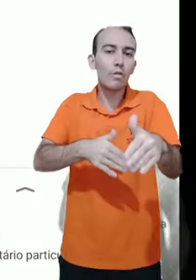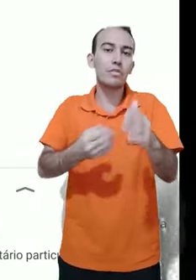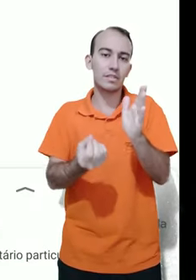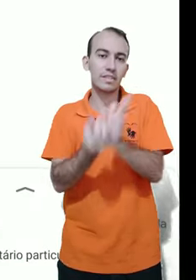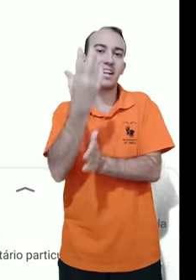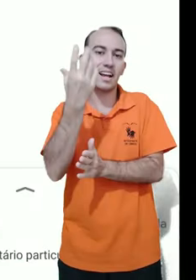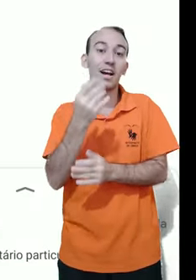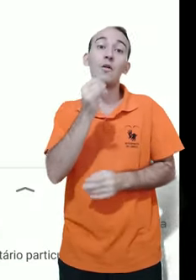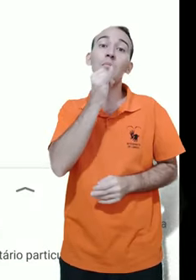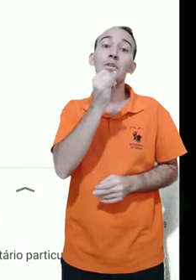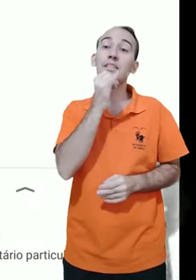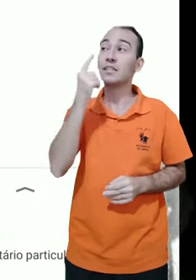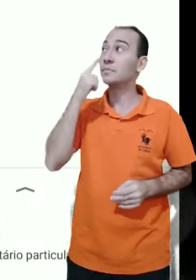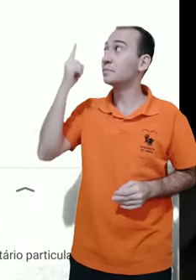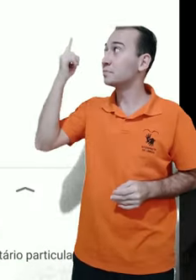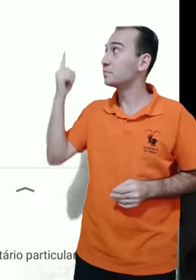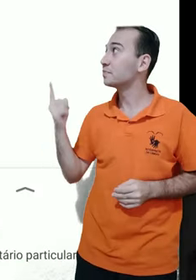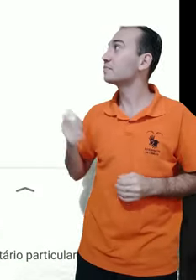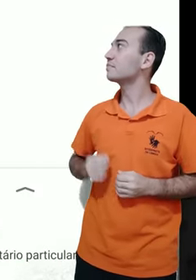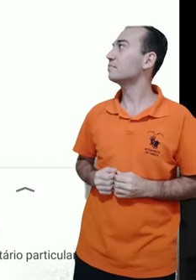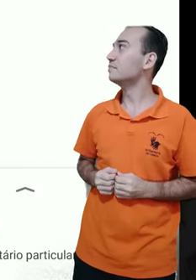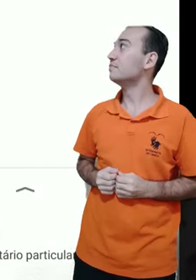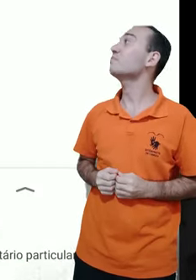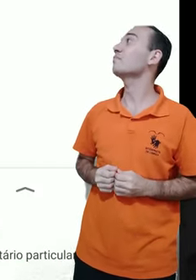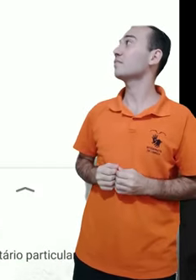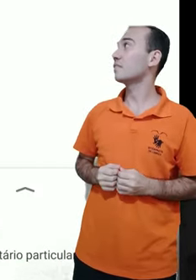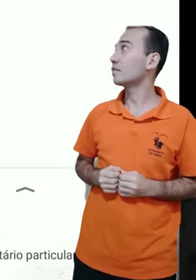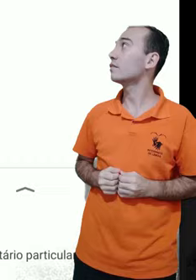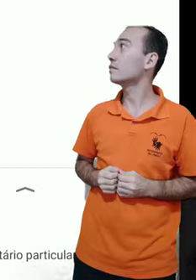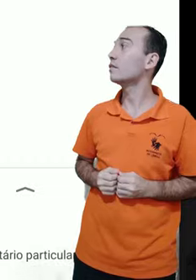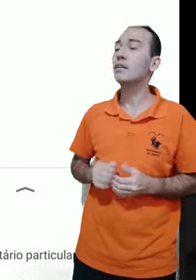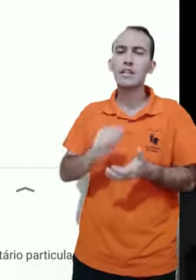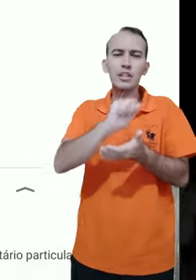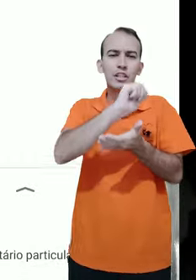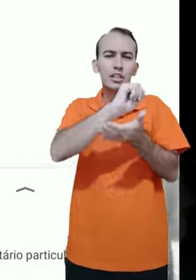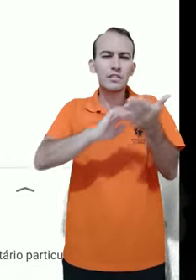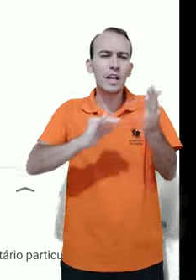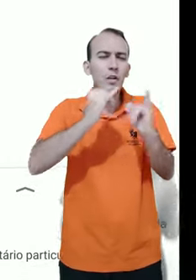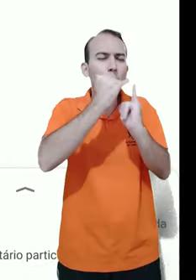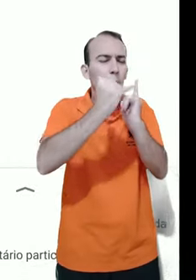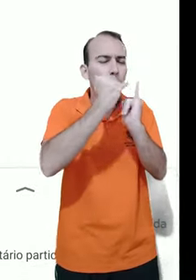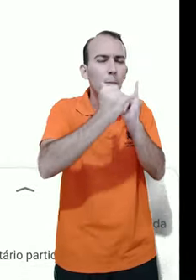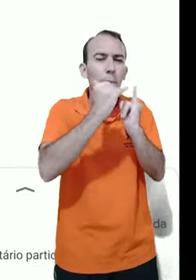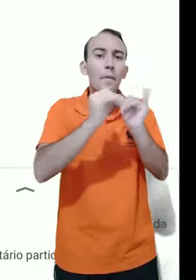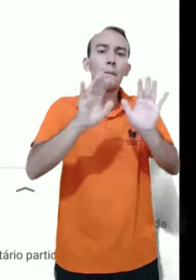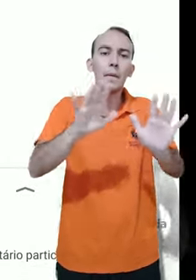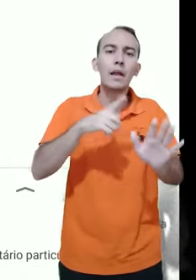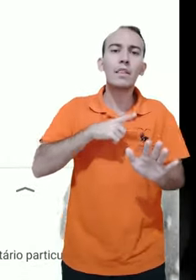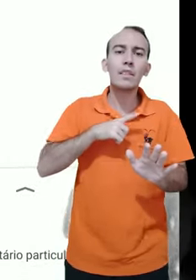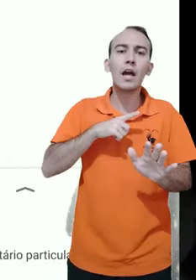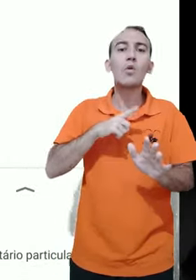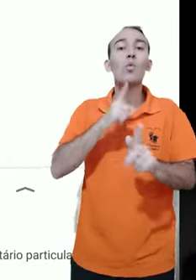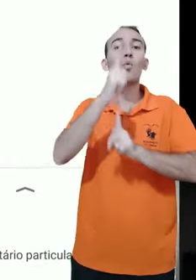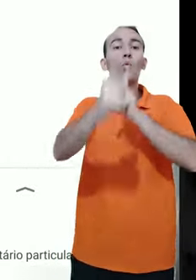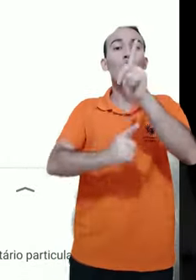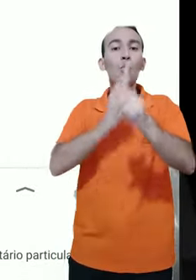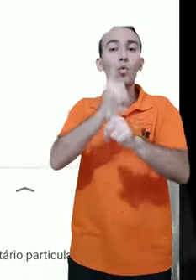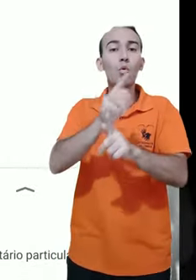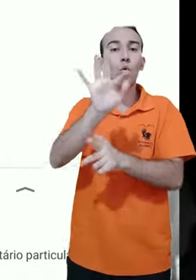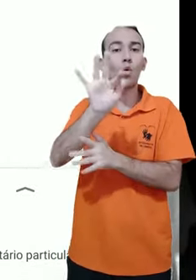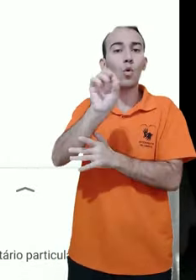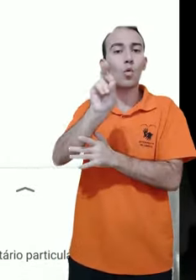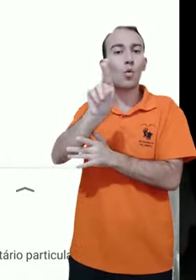montar de final sobre determinado assunto e se mostrado na tela por exemplo possui a mesma formatação de uma atividade O que diferencia o aquilo